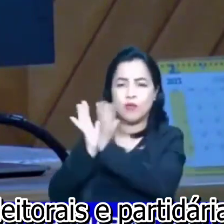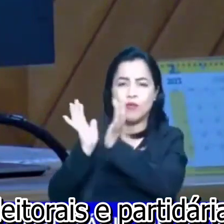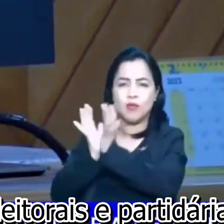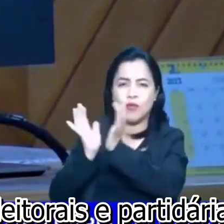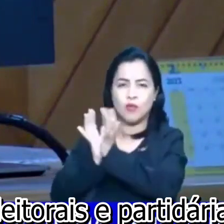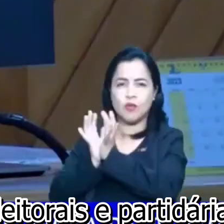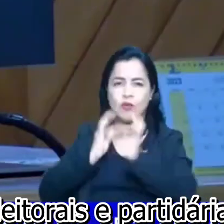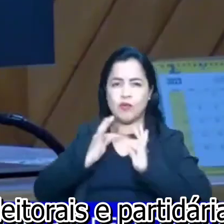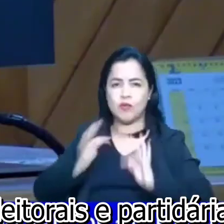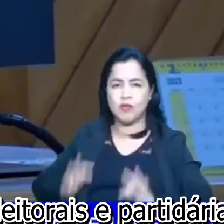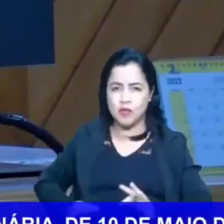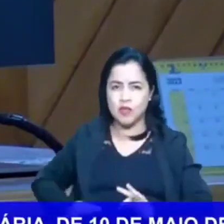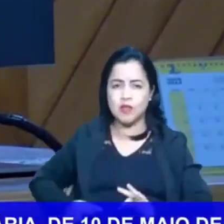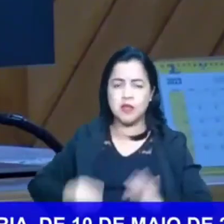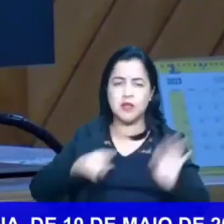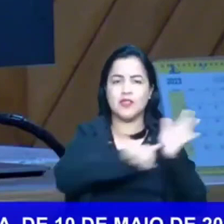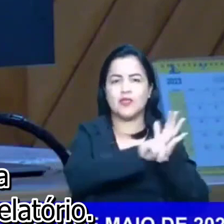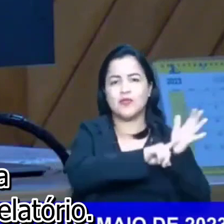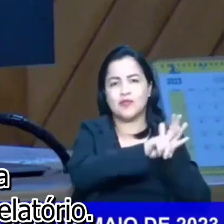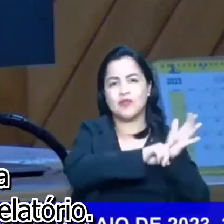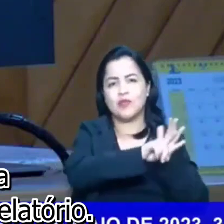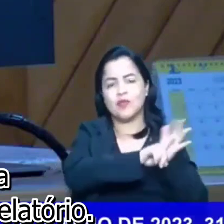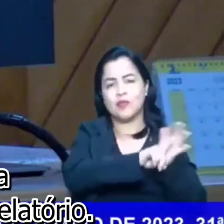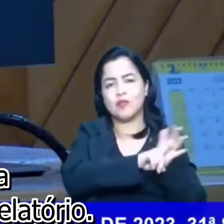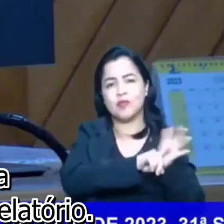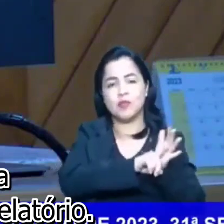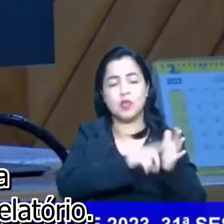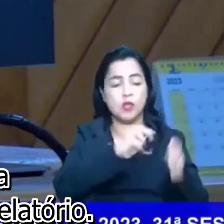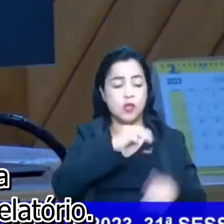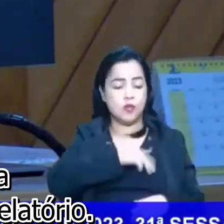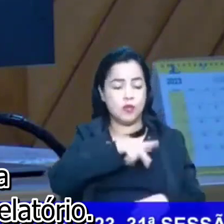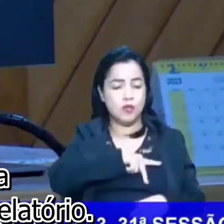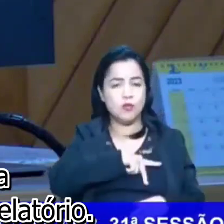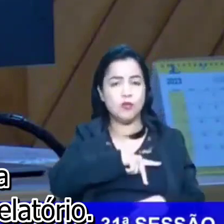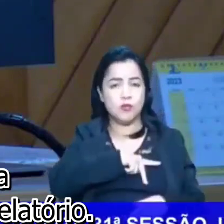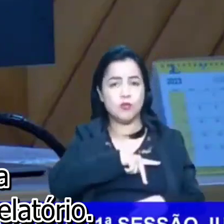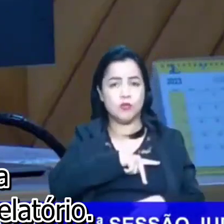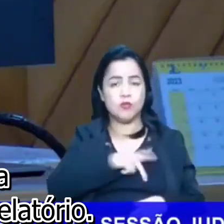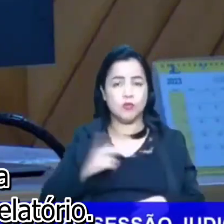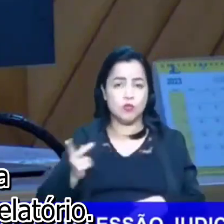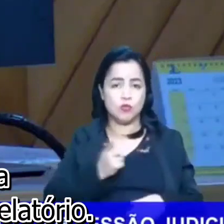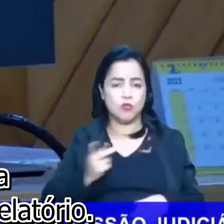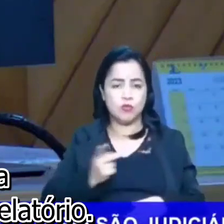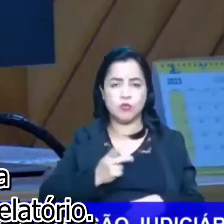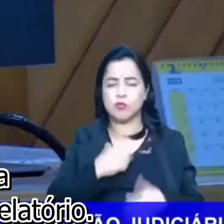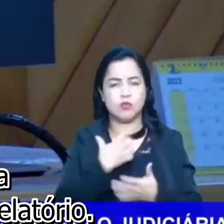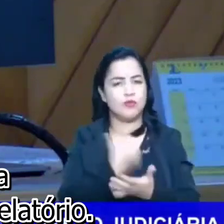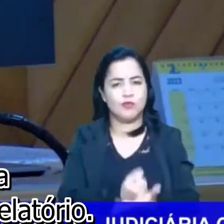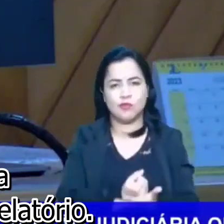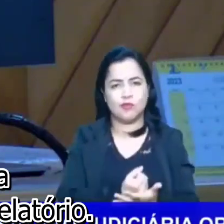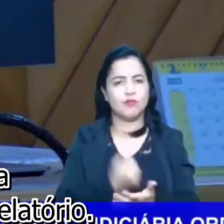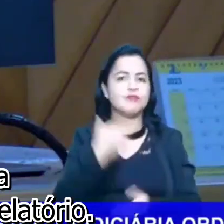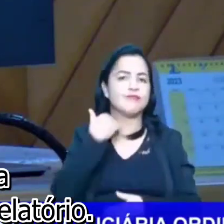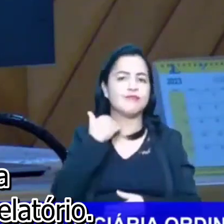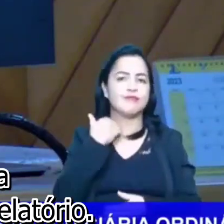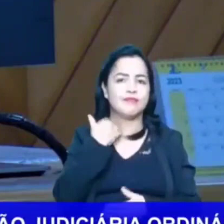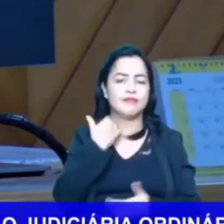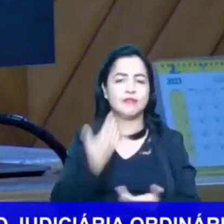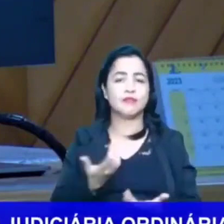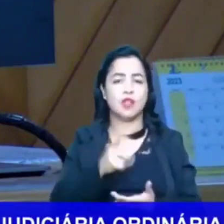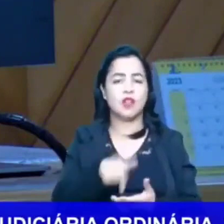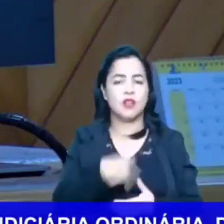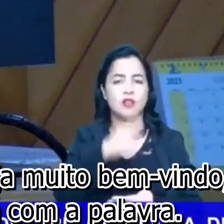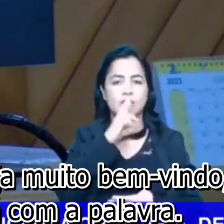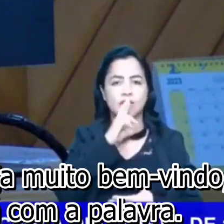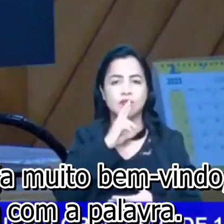Contas Eleitorais e Partidárias e o Ministério Público Eleitoral sugeriram a desaprovação das contas. É o relatório.